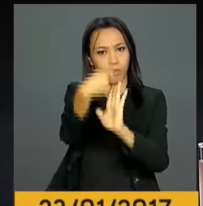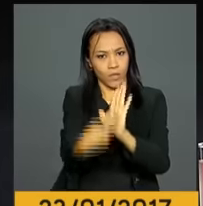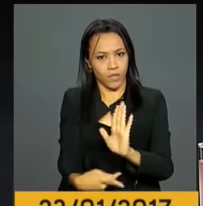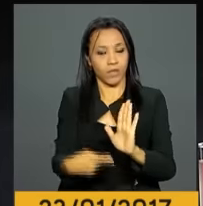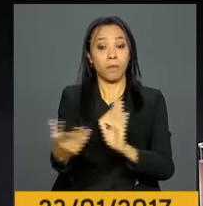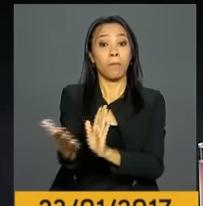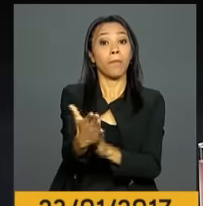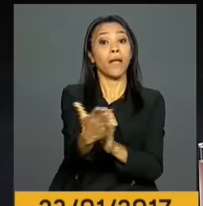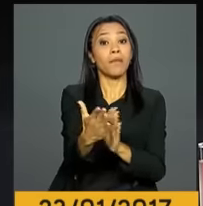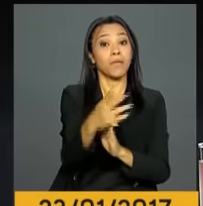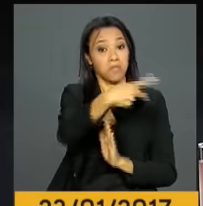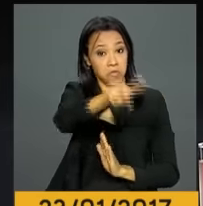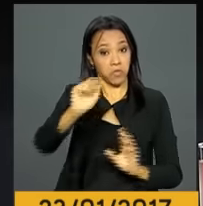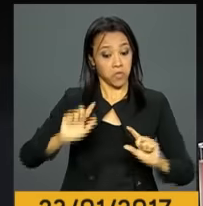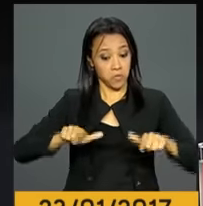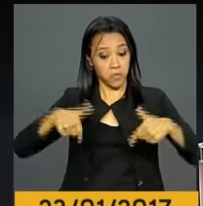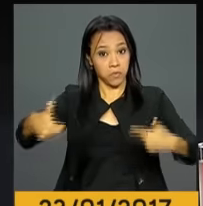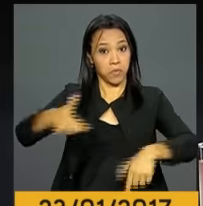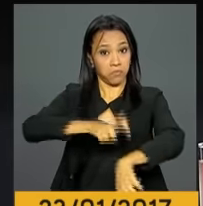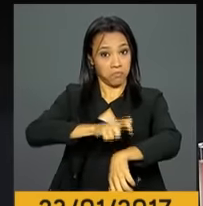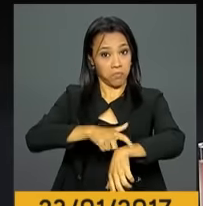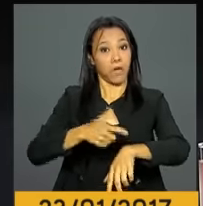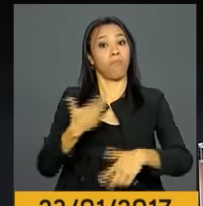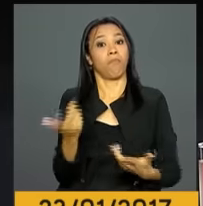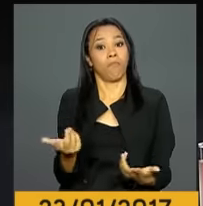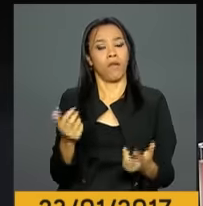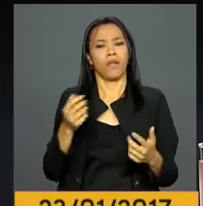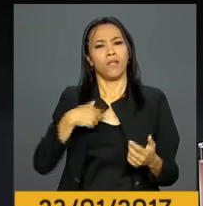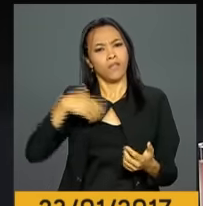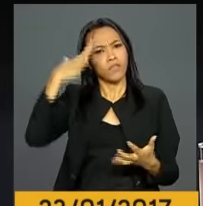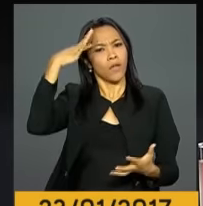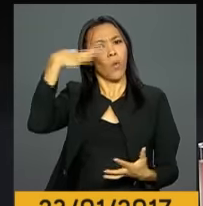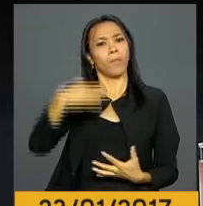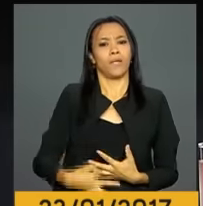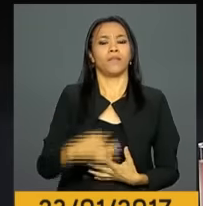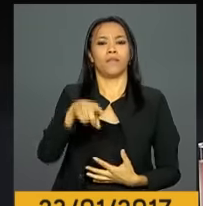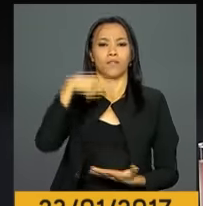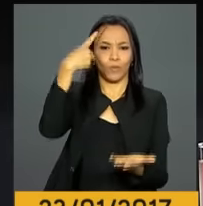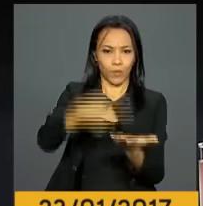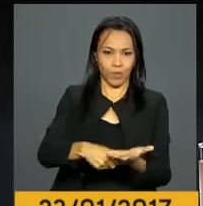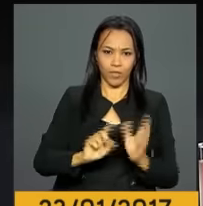Parabéns pela disponibilidade do seu tempo e compreensão dessa missão.